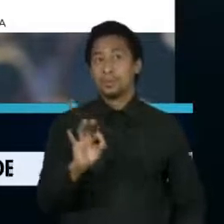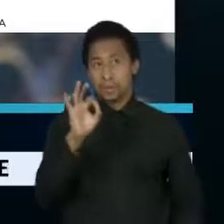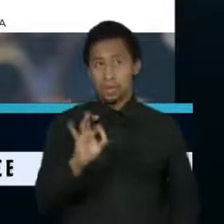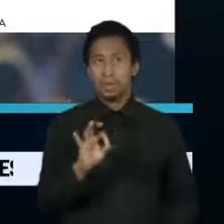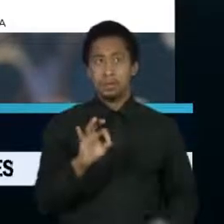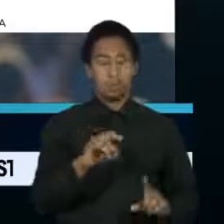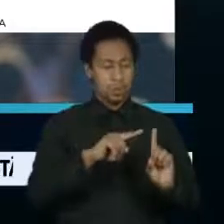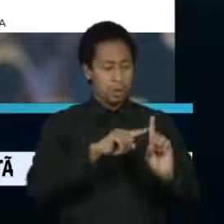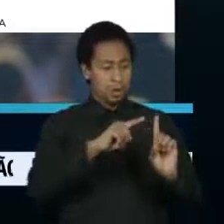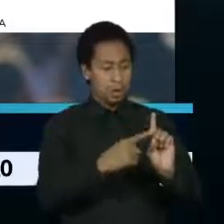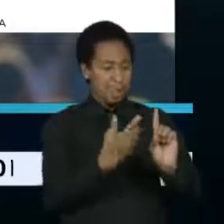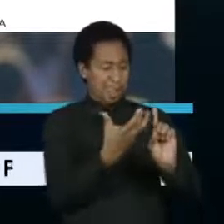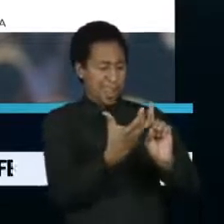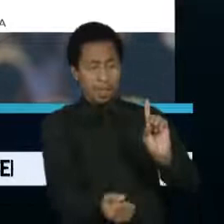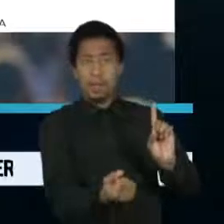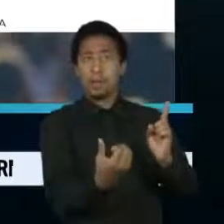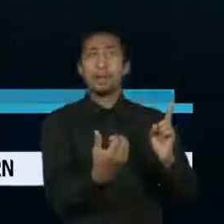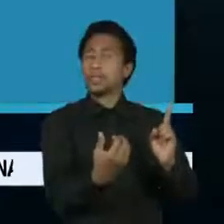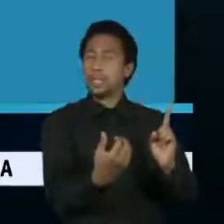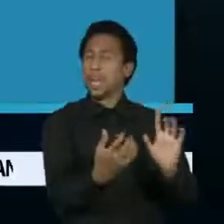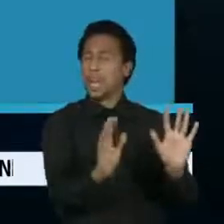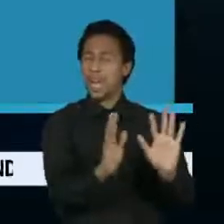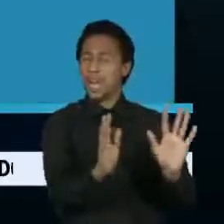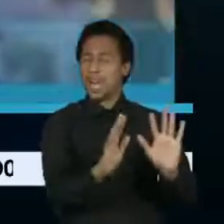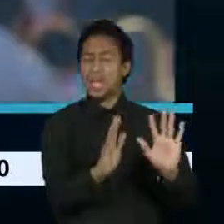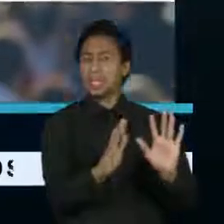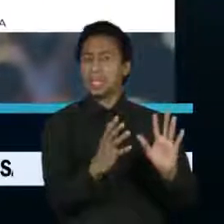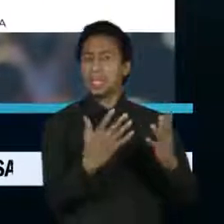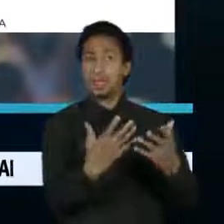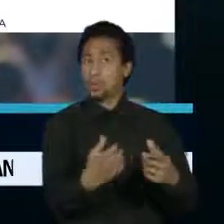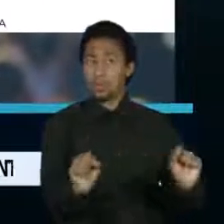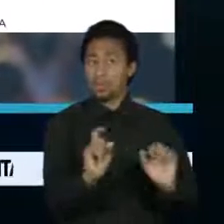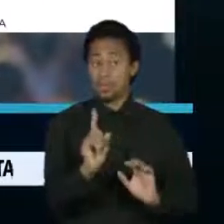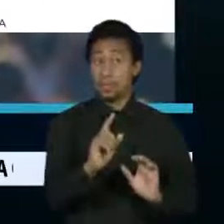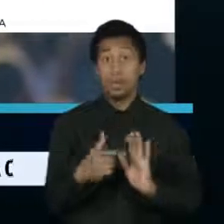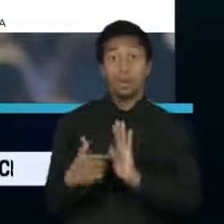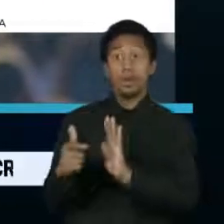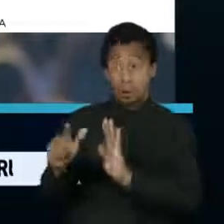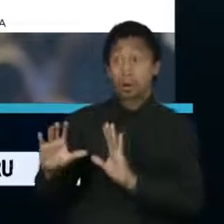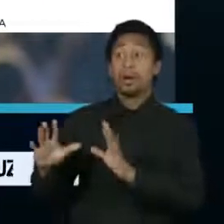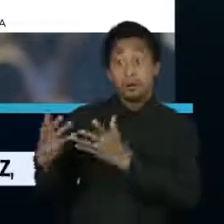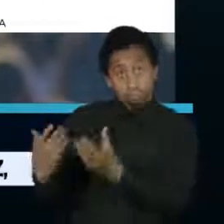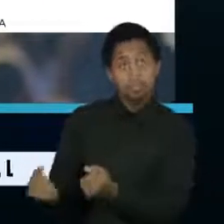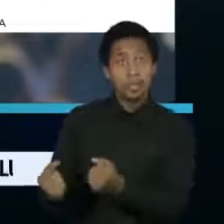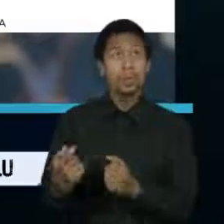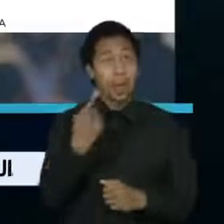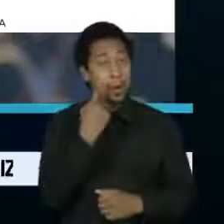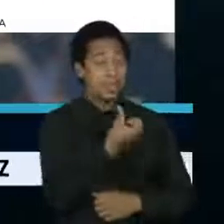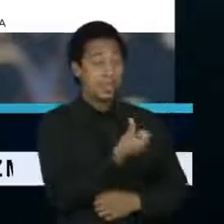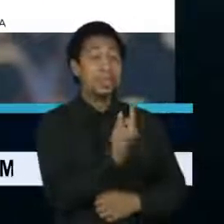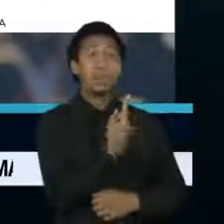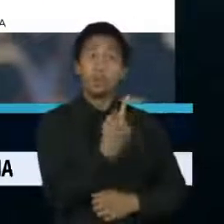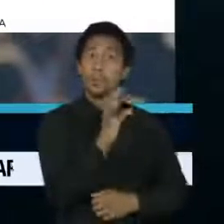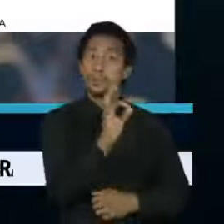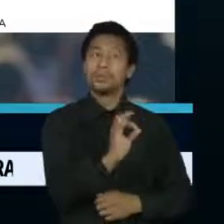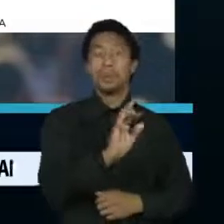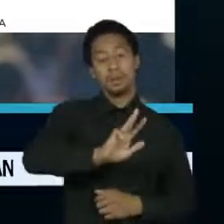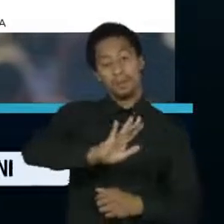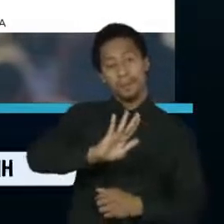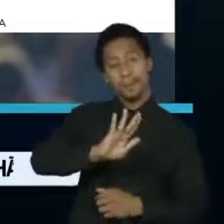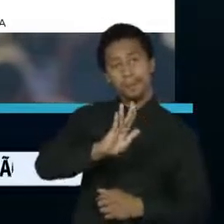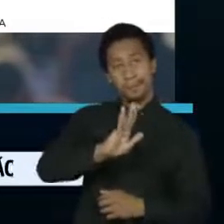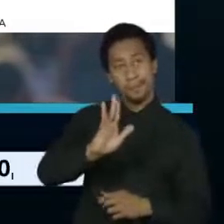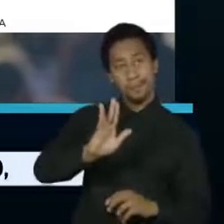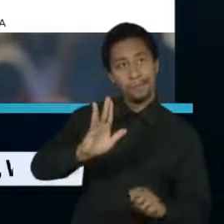enquanto 46 por cento estão a favor 61 por cento são contra a legalização da maconha 34